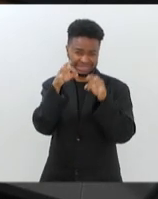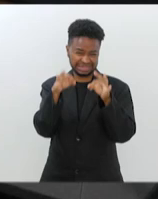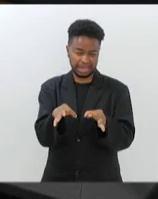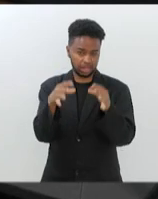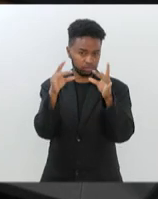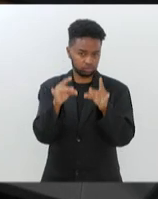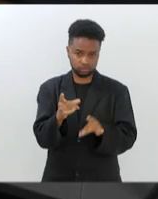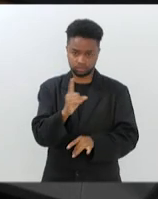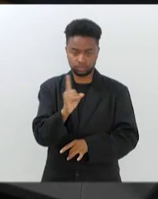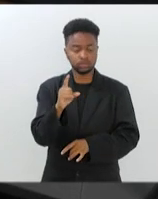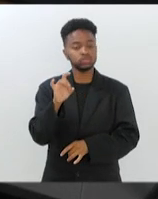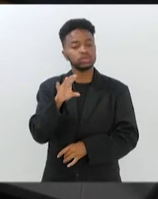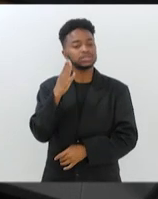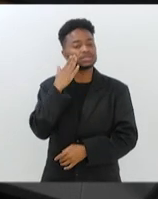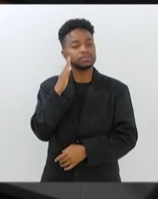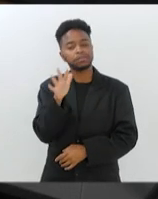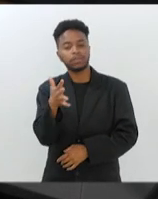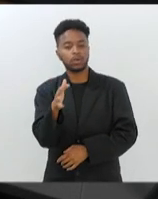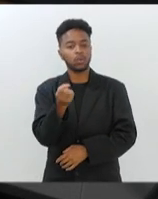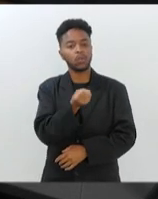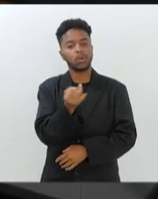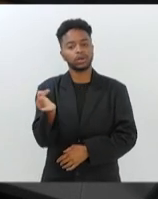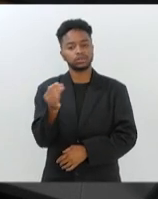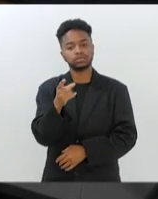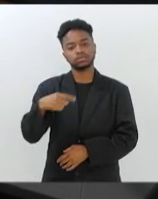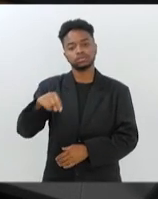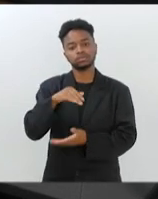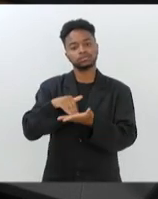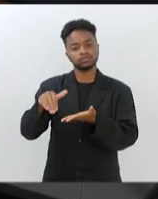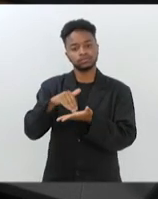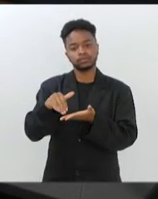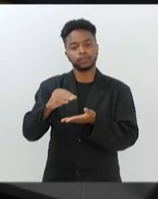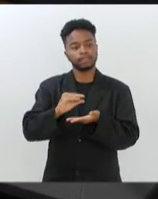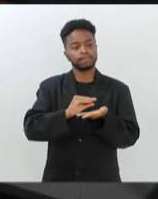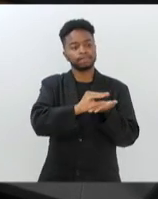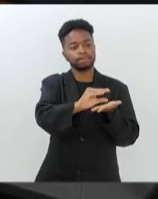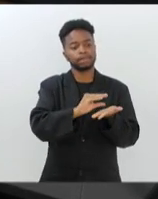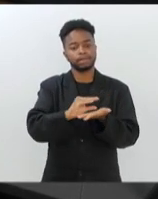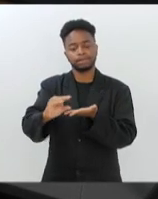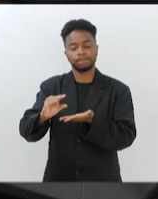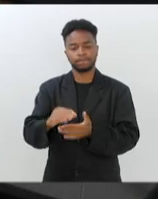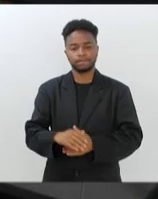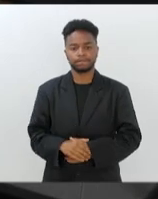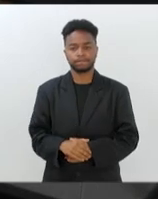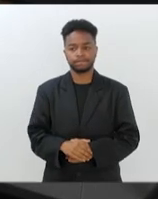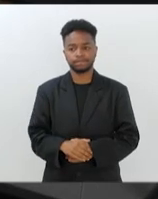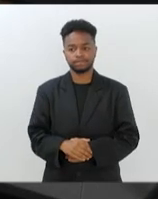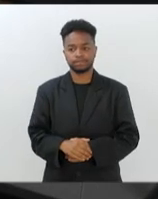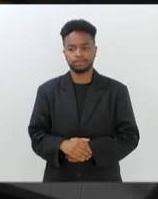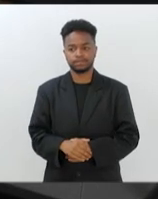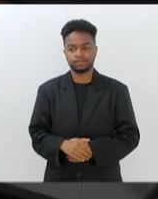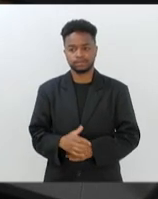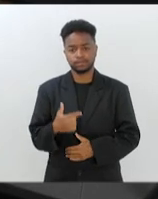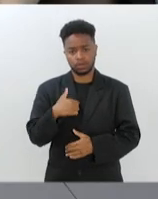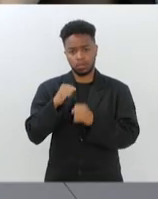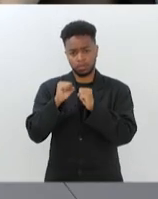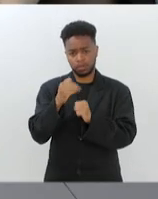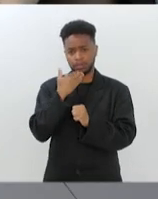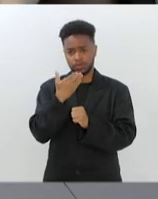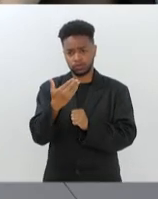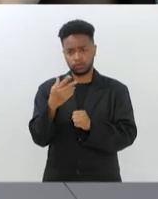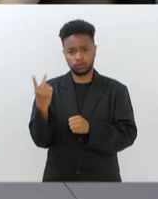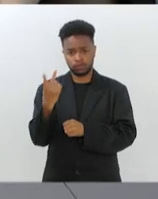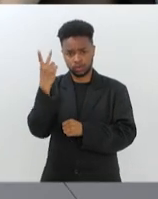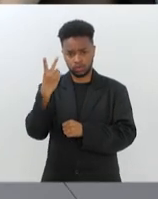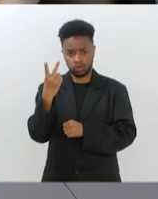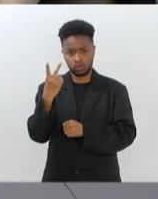um uma noção do volume financeiro quanto as secretarias descentralizaram para eu posso solicitar aqui o valor de execução